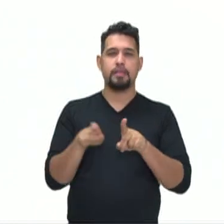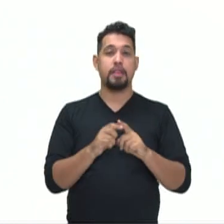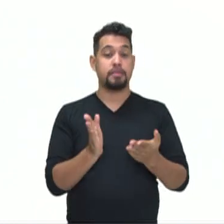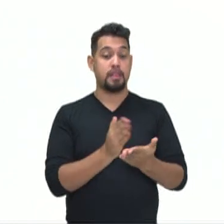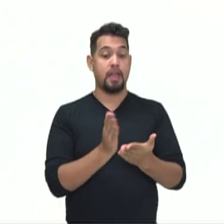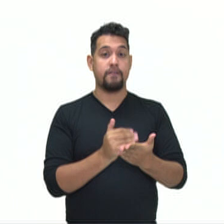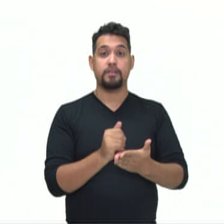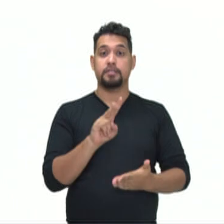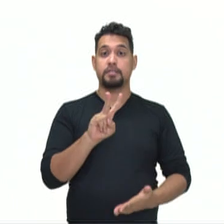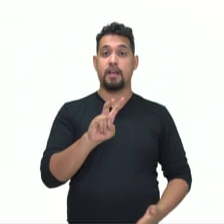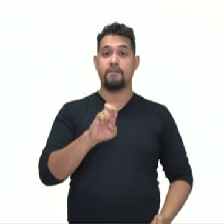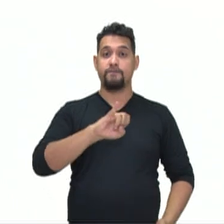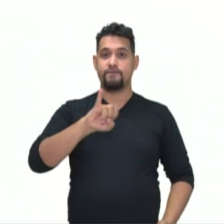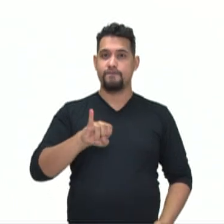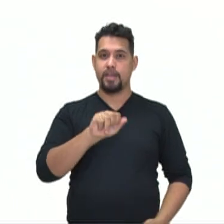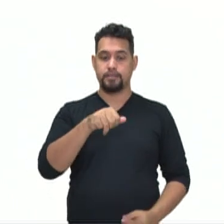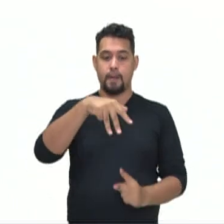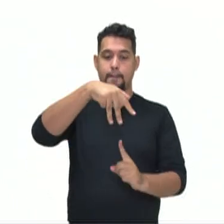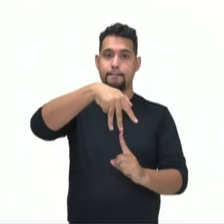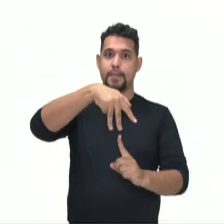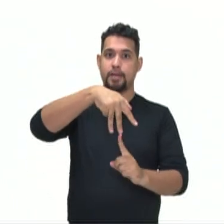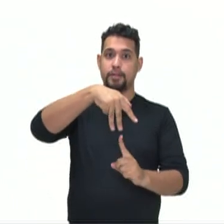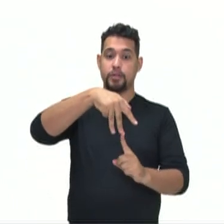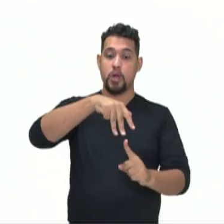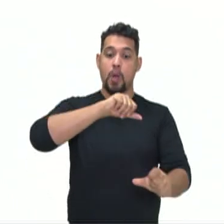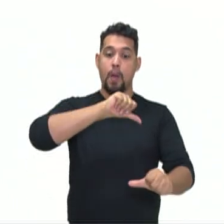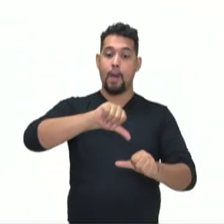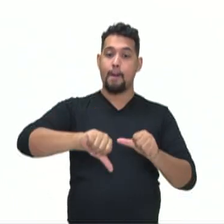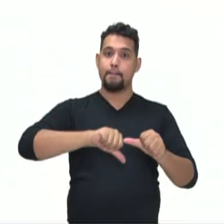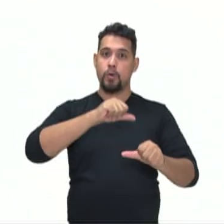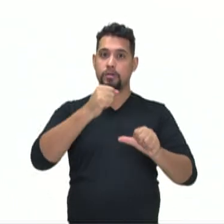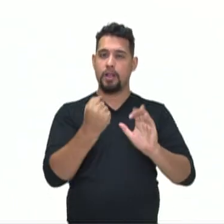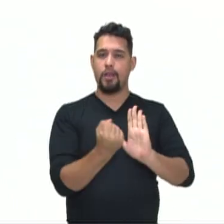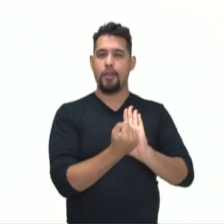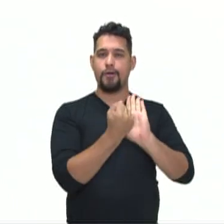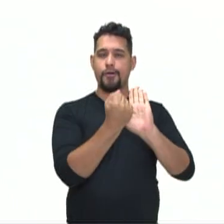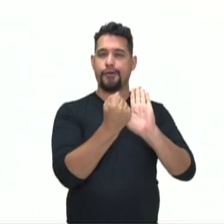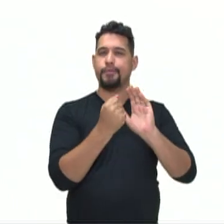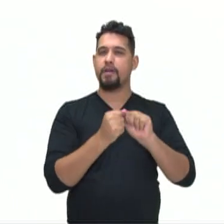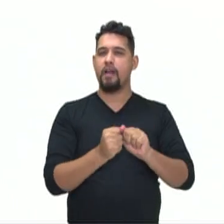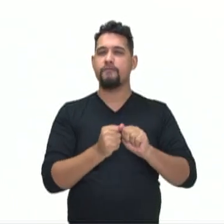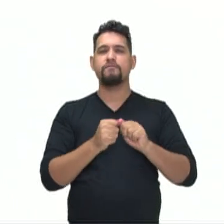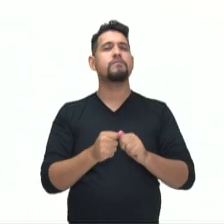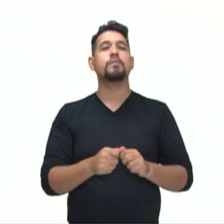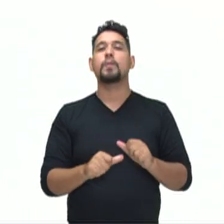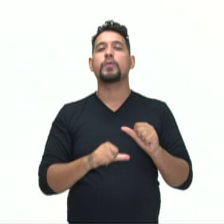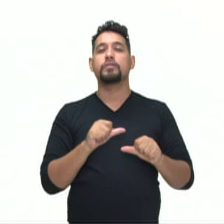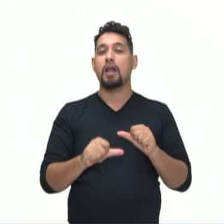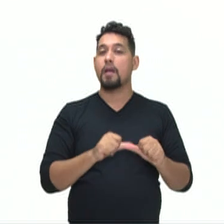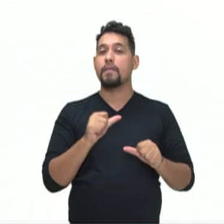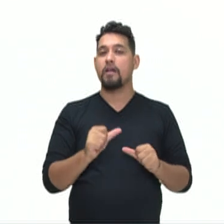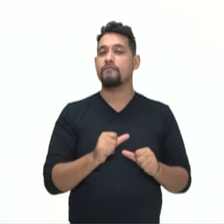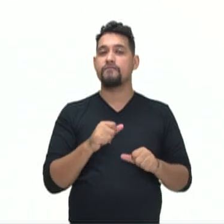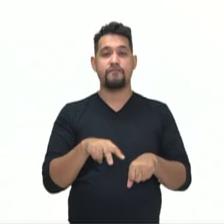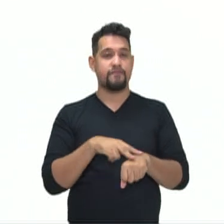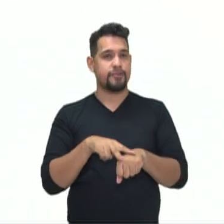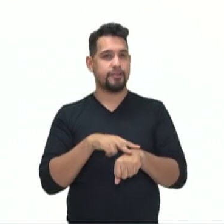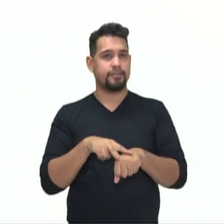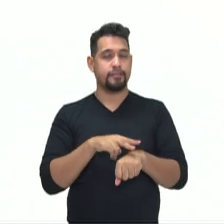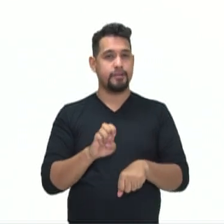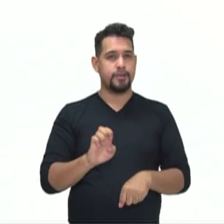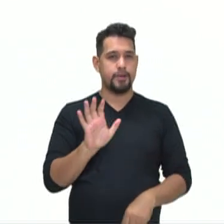revista Veja. McDonald's muda logo para ficar mais verde na Europa.